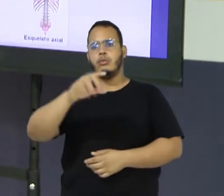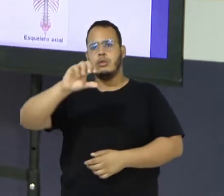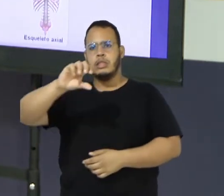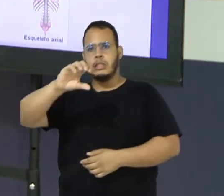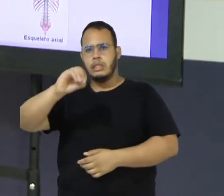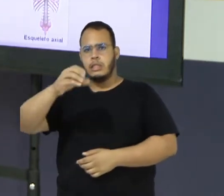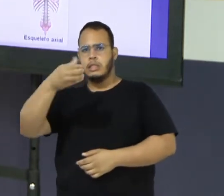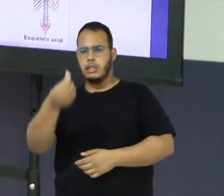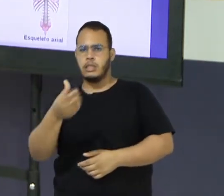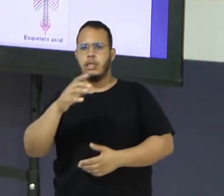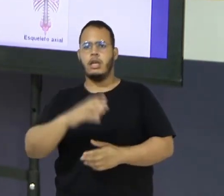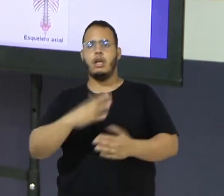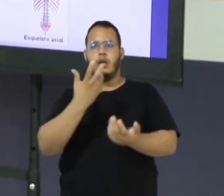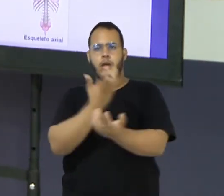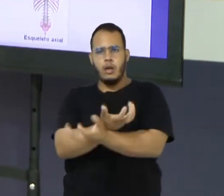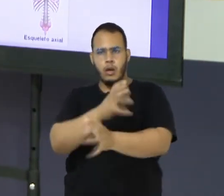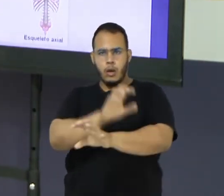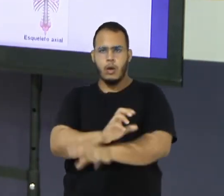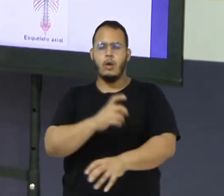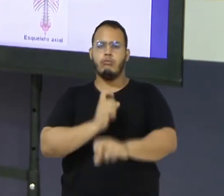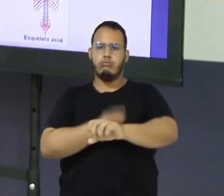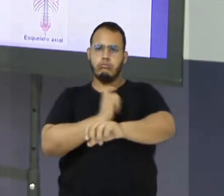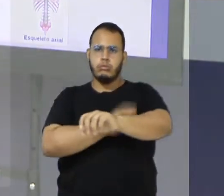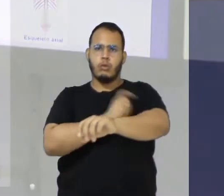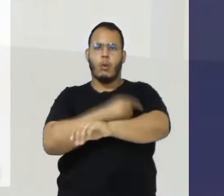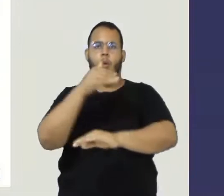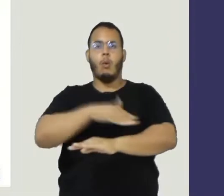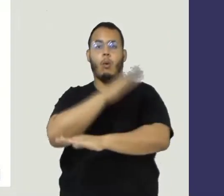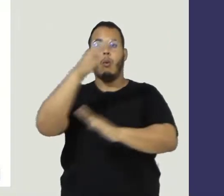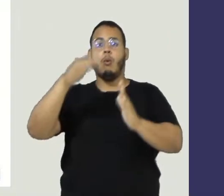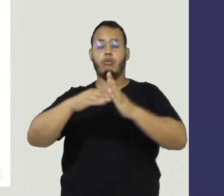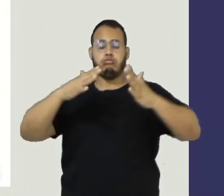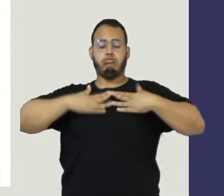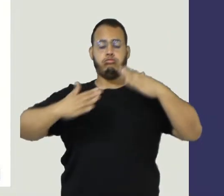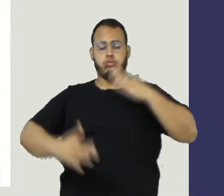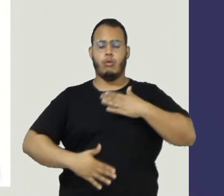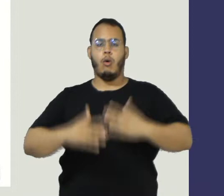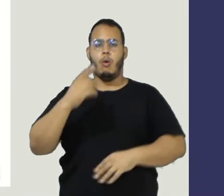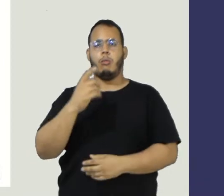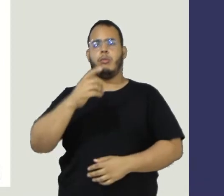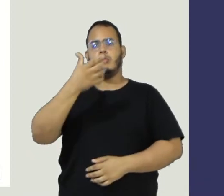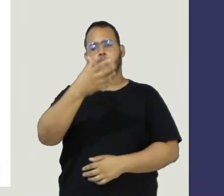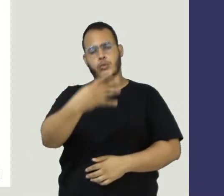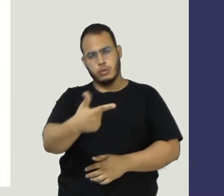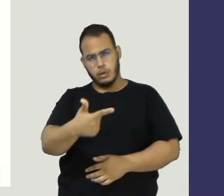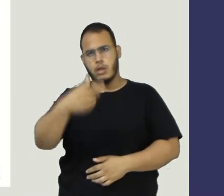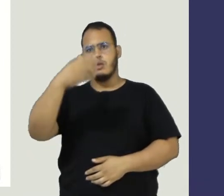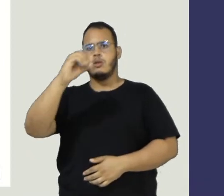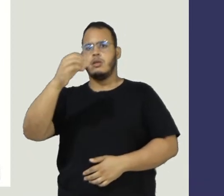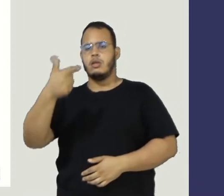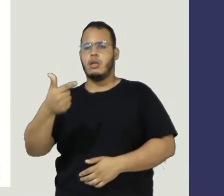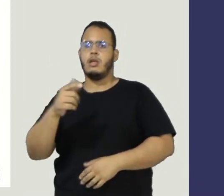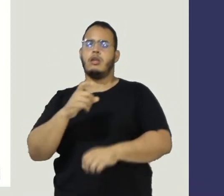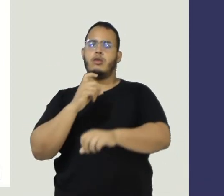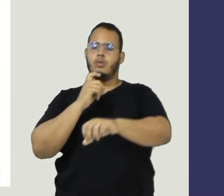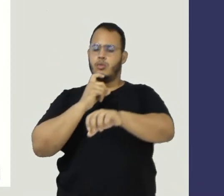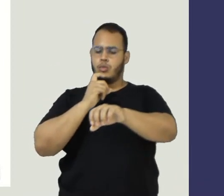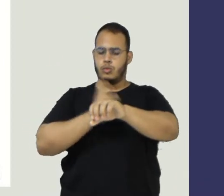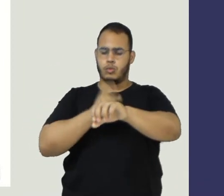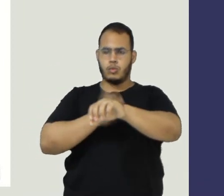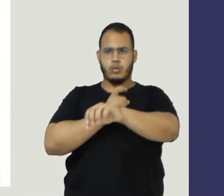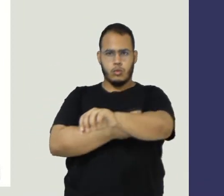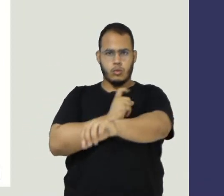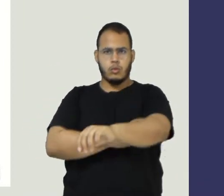206 ossos. Então, todo o nosso corpo, né, todo o nosso esqueleto tem 206 ossos, é muito osso. Na extremidade dos ossos é